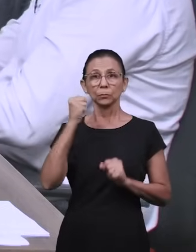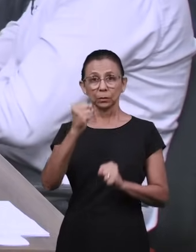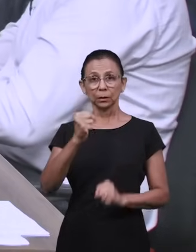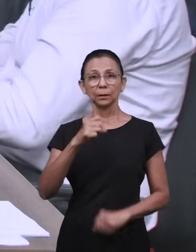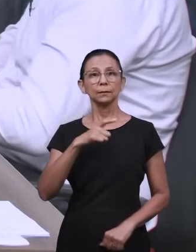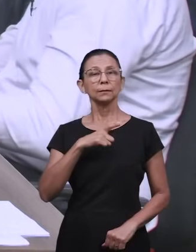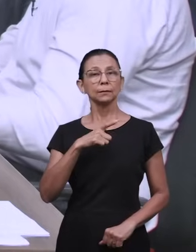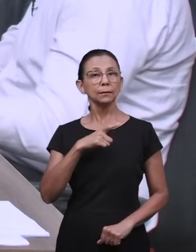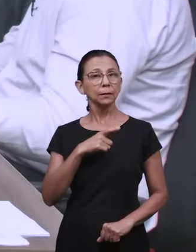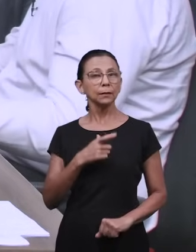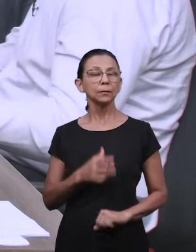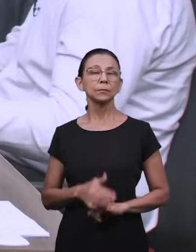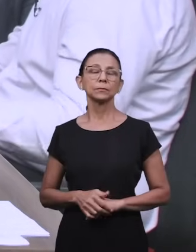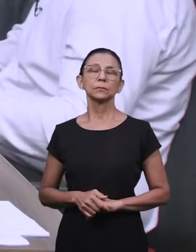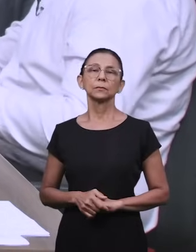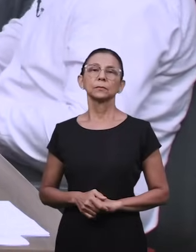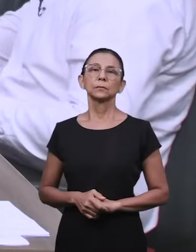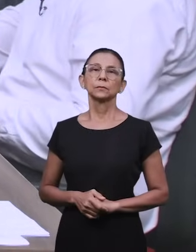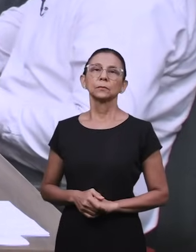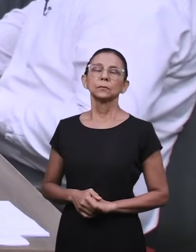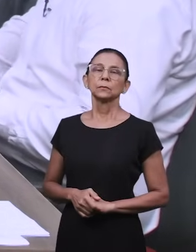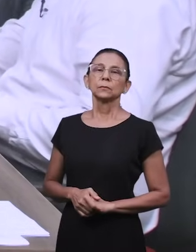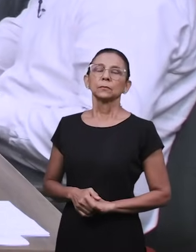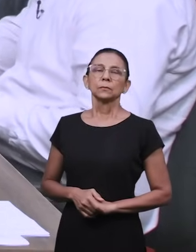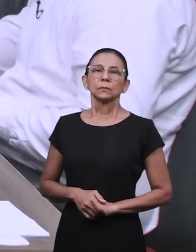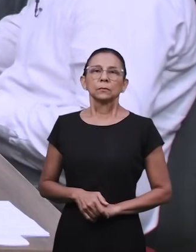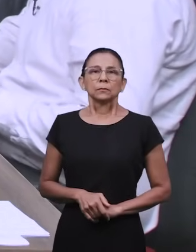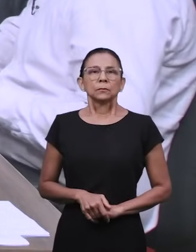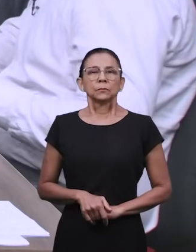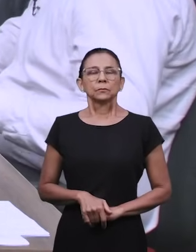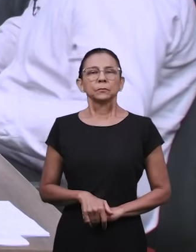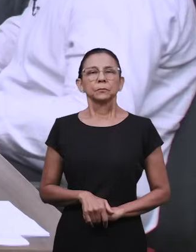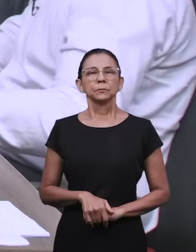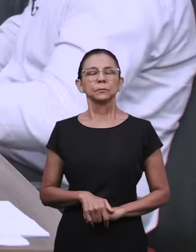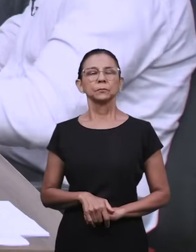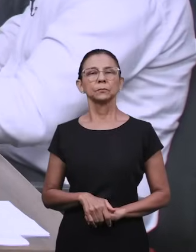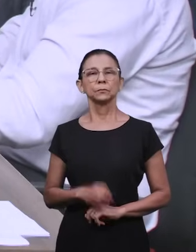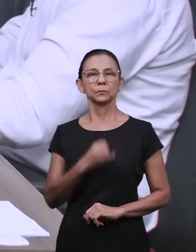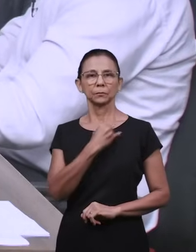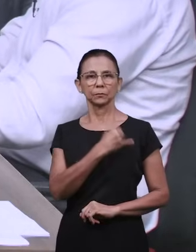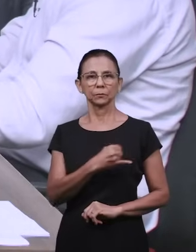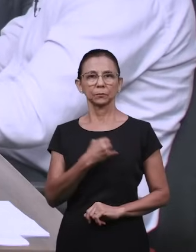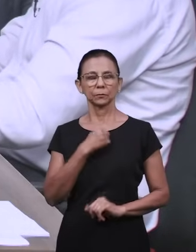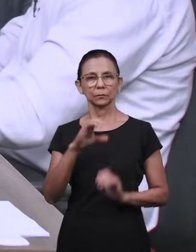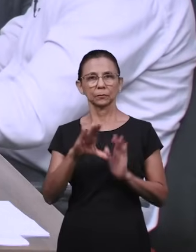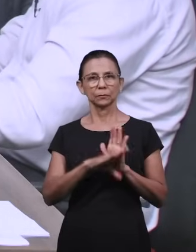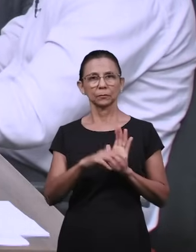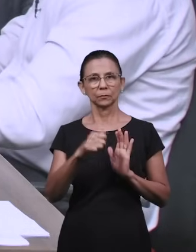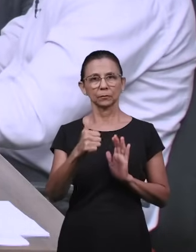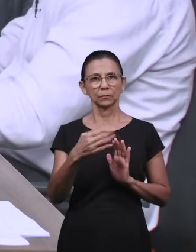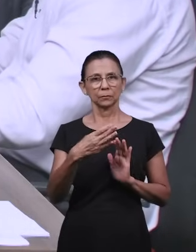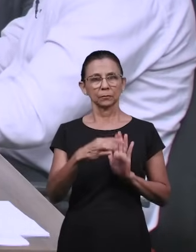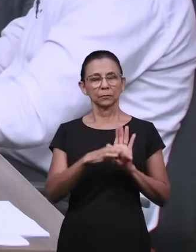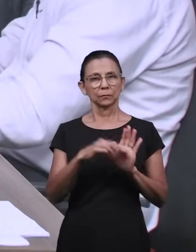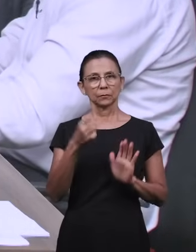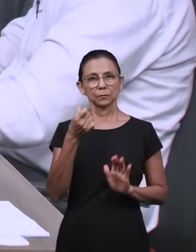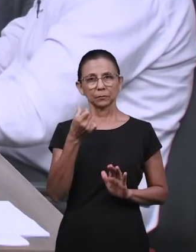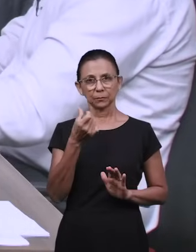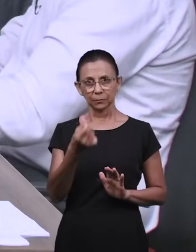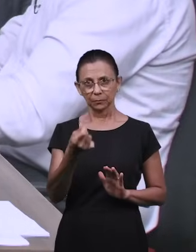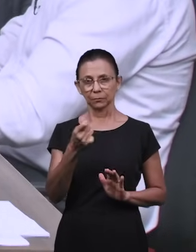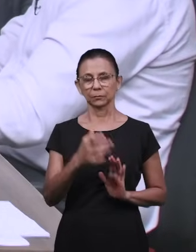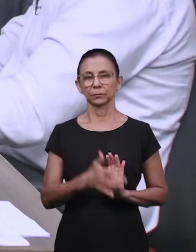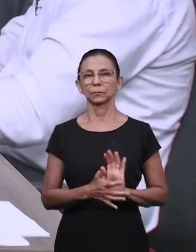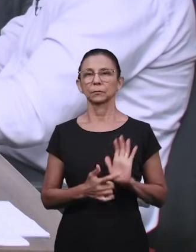de um texto que resume tudo isso. E lá em João 14, verso